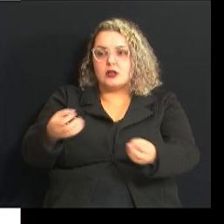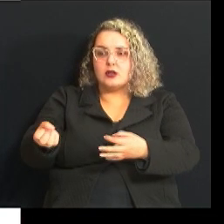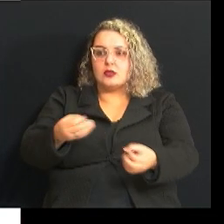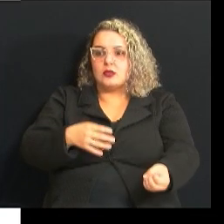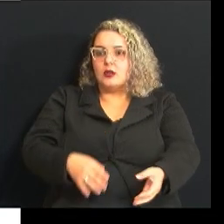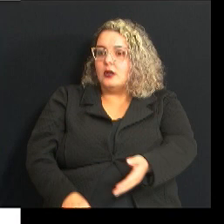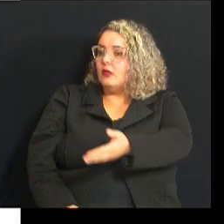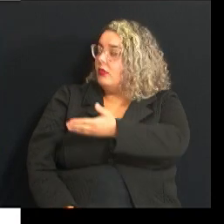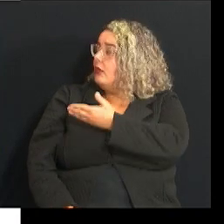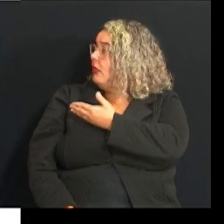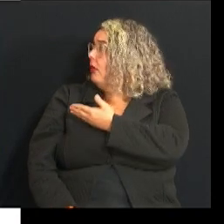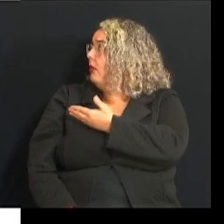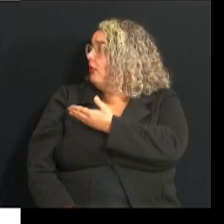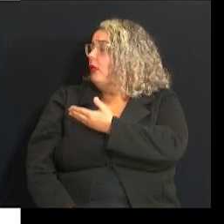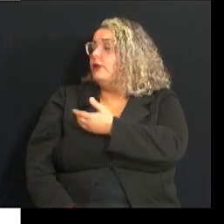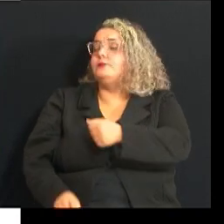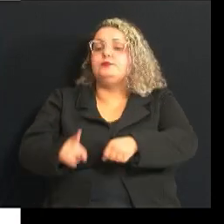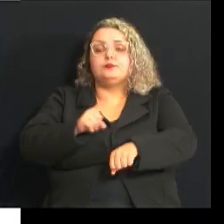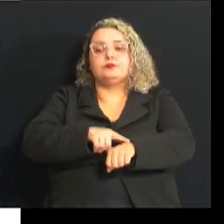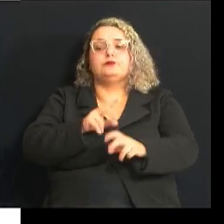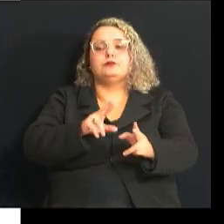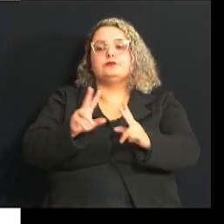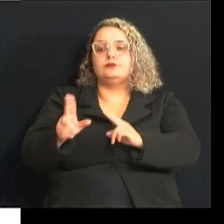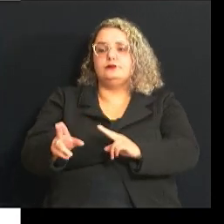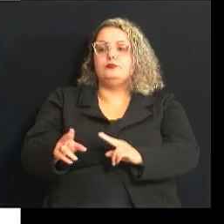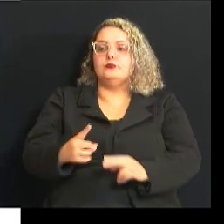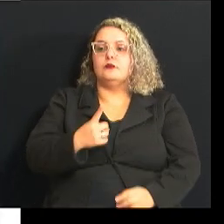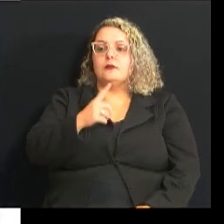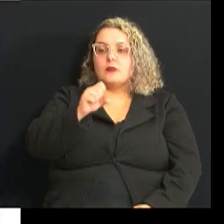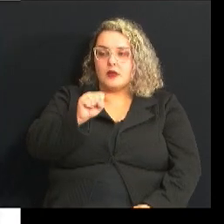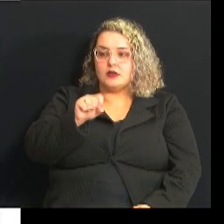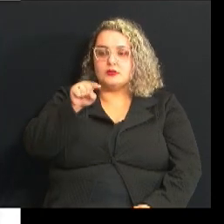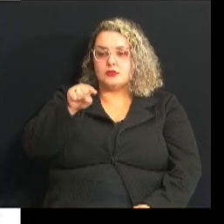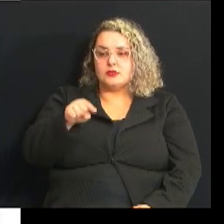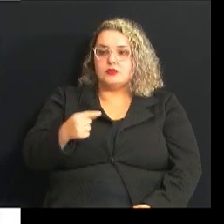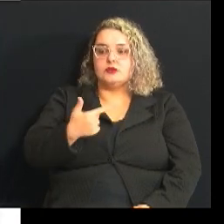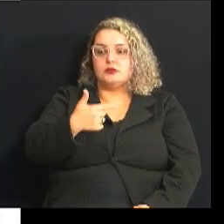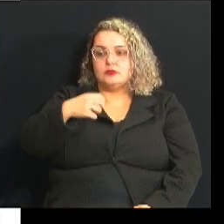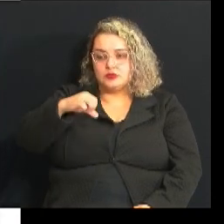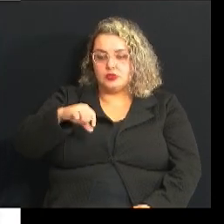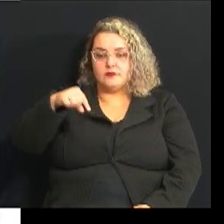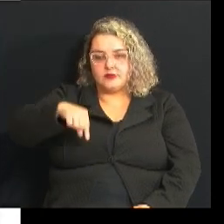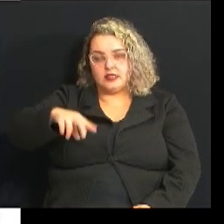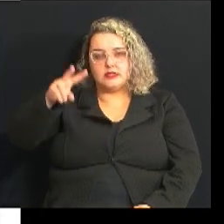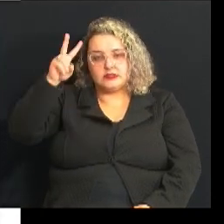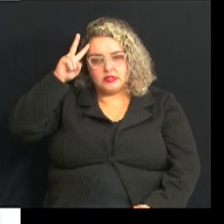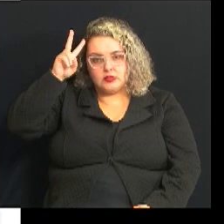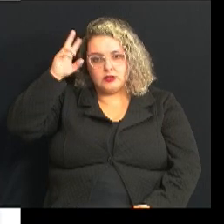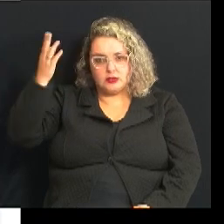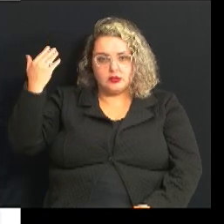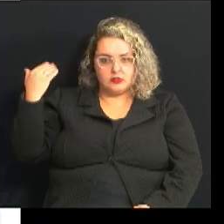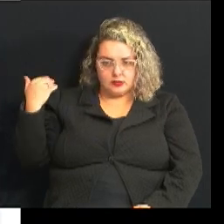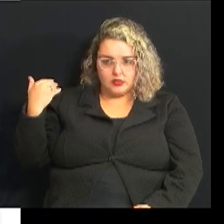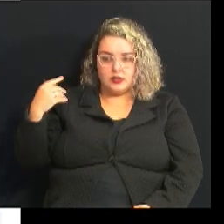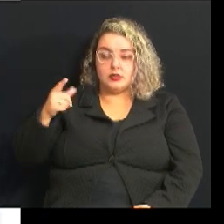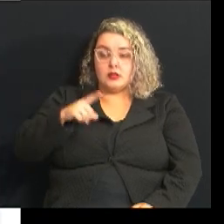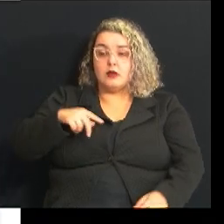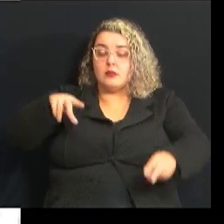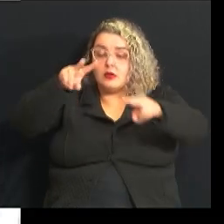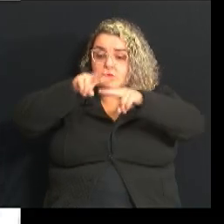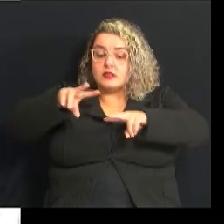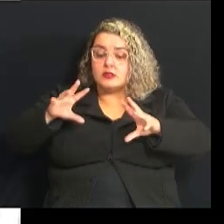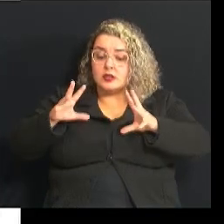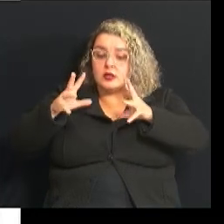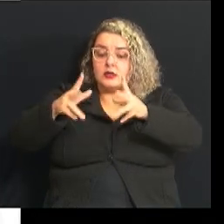no mesmo horário, olha, 18h29 desta segunda-feira, a gente tem um panorama do que aconteceu